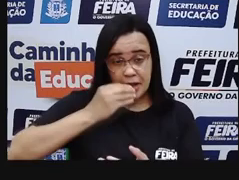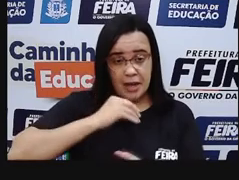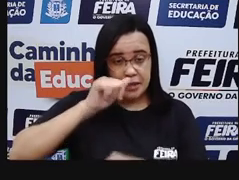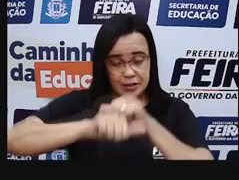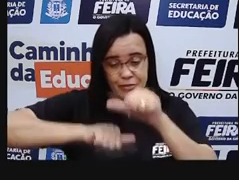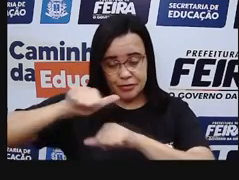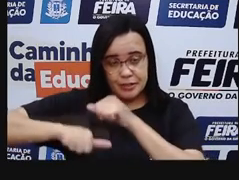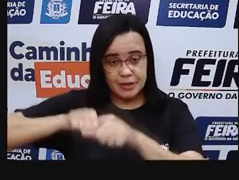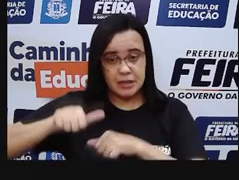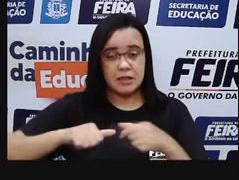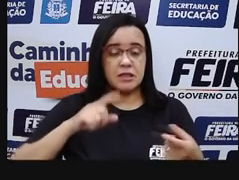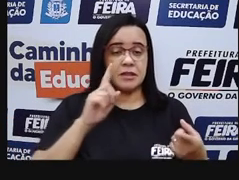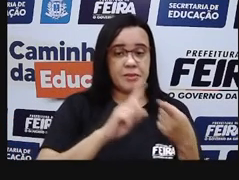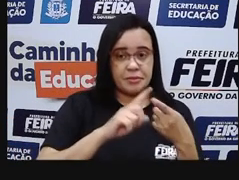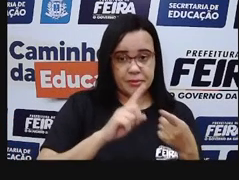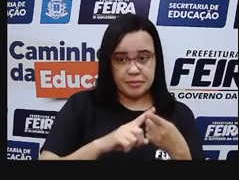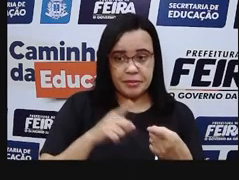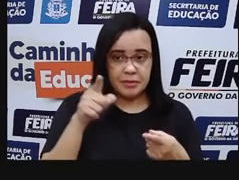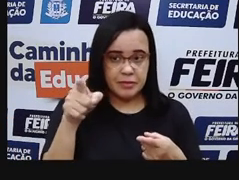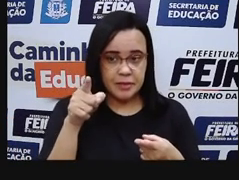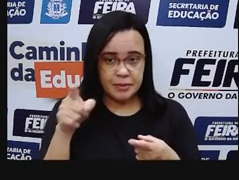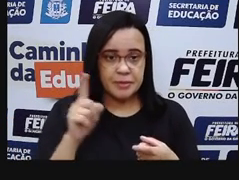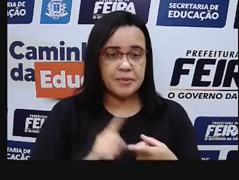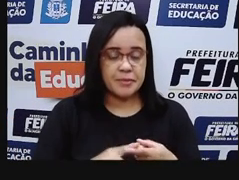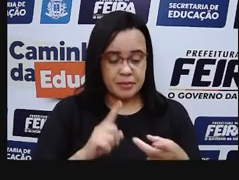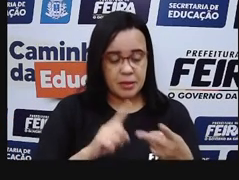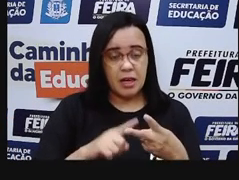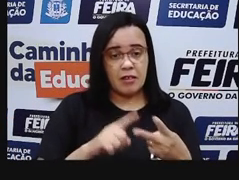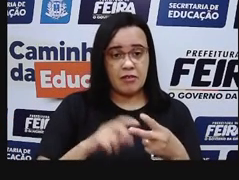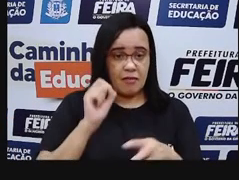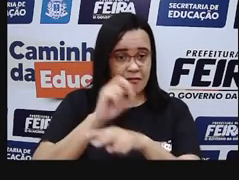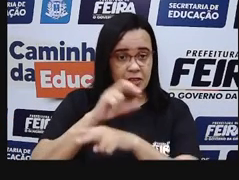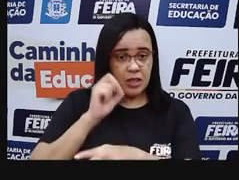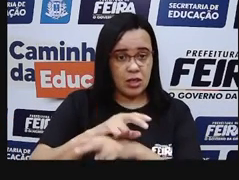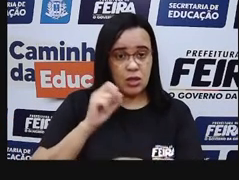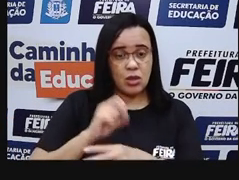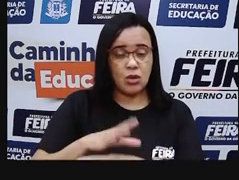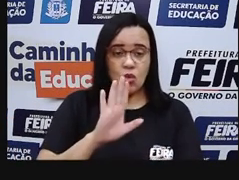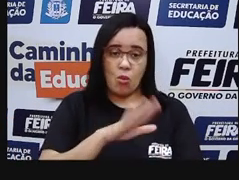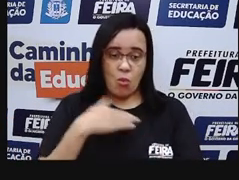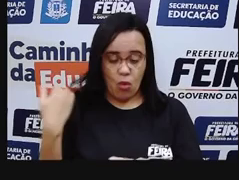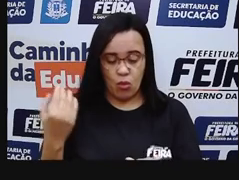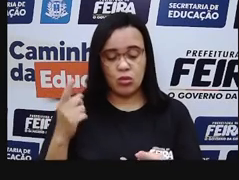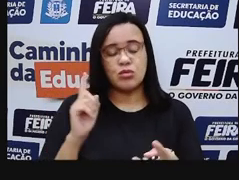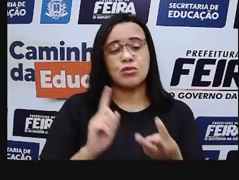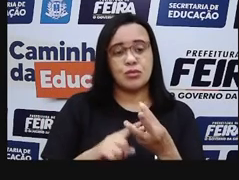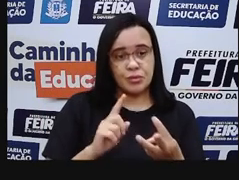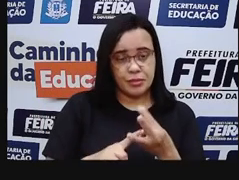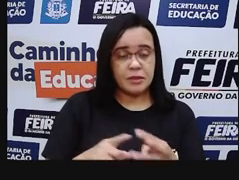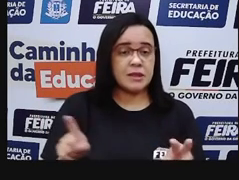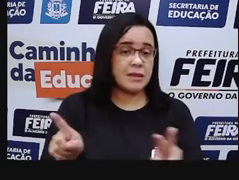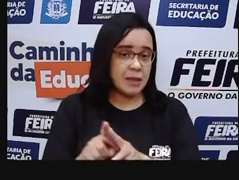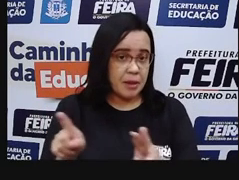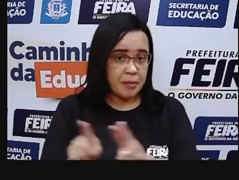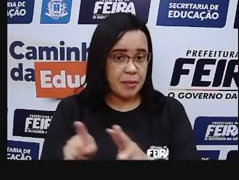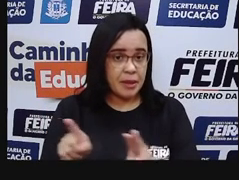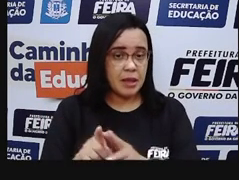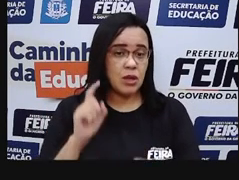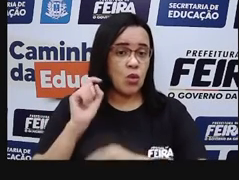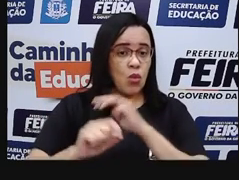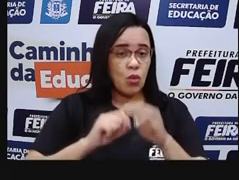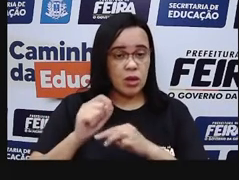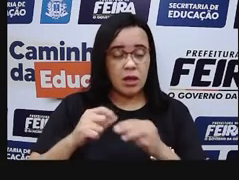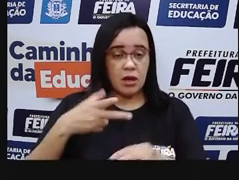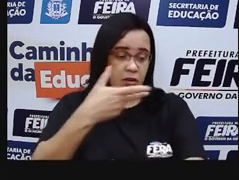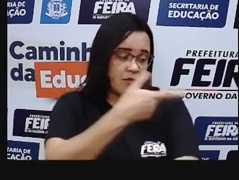com vírus mortos então só para clientes às vezes dele a gente vai ter vacinas que tem um antígeno tem a proteína